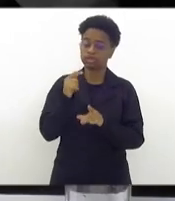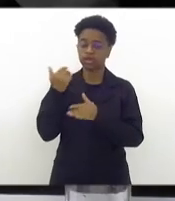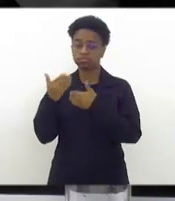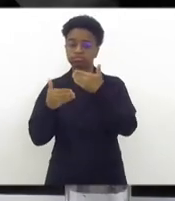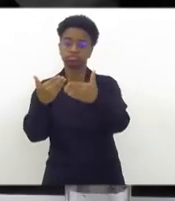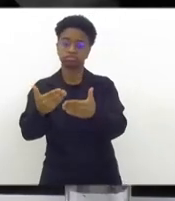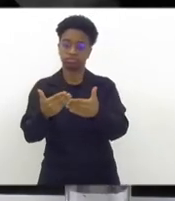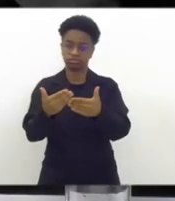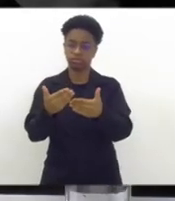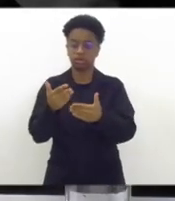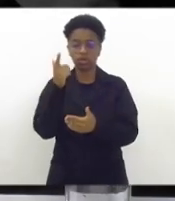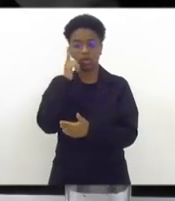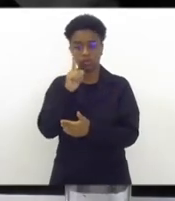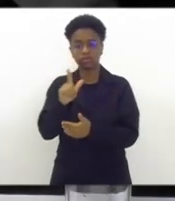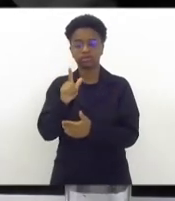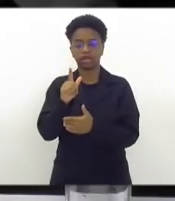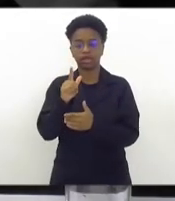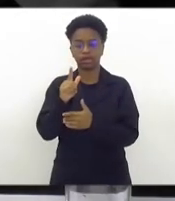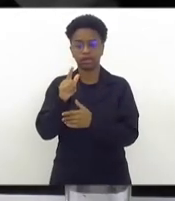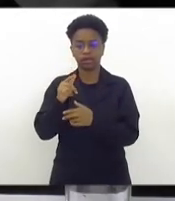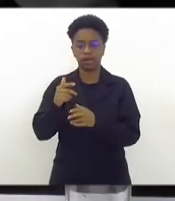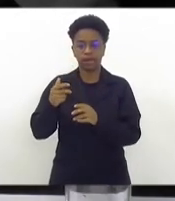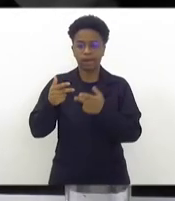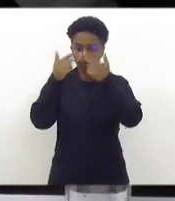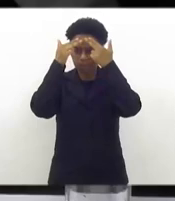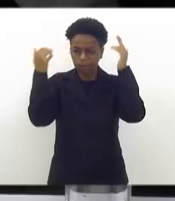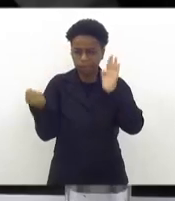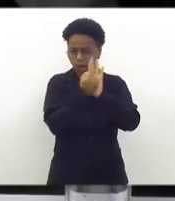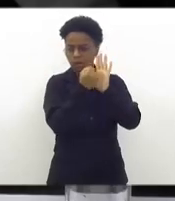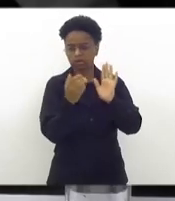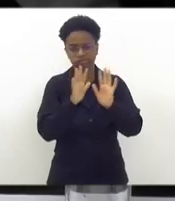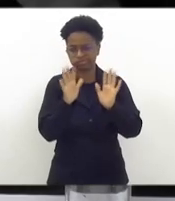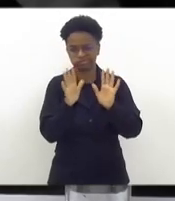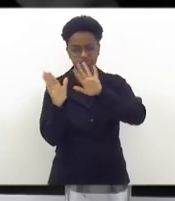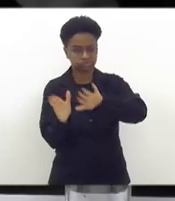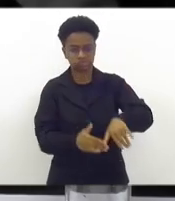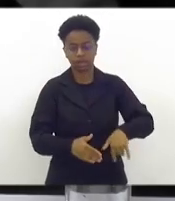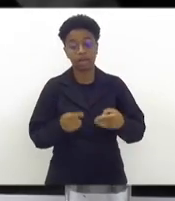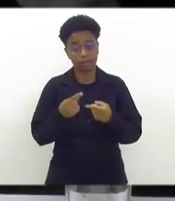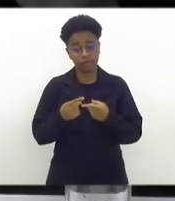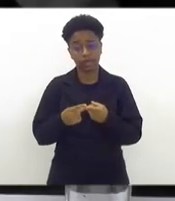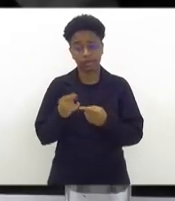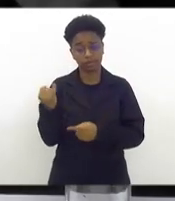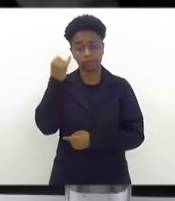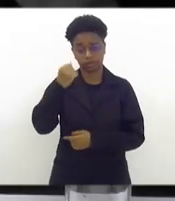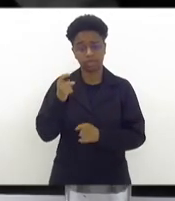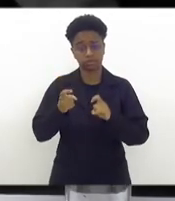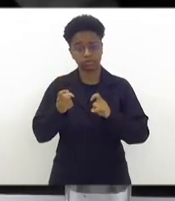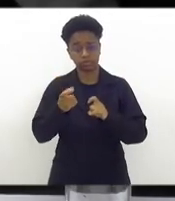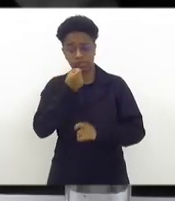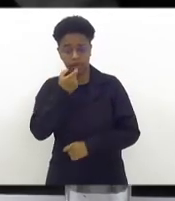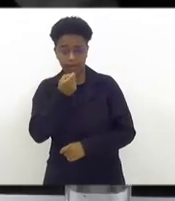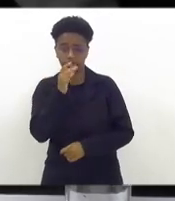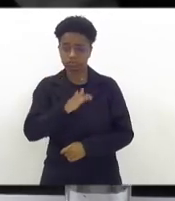né, desfazendo o estigma sobre um medicamento, né, que é importante para toda a população. Então, parabéns aí a